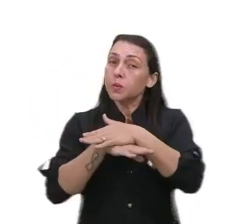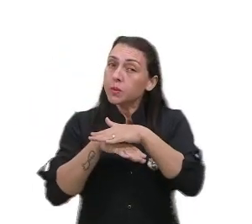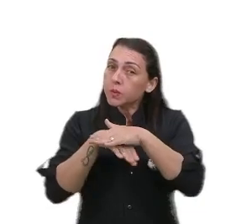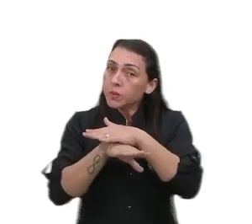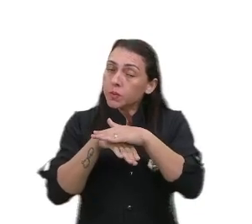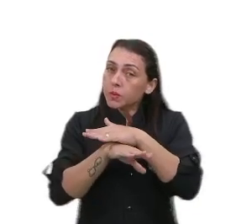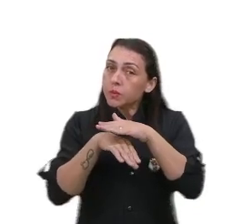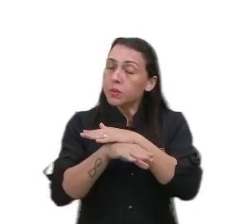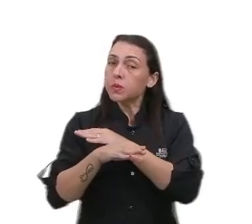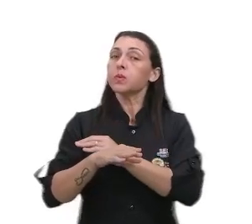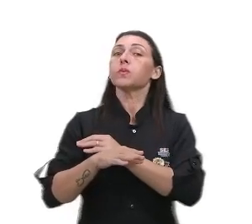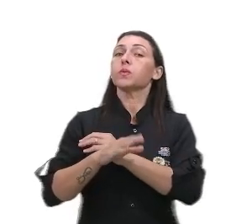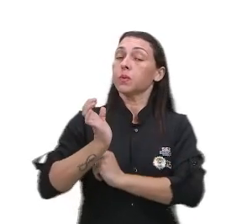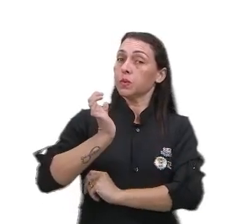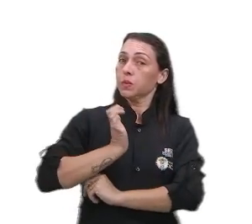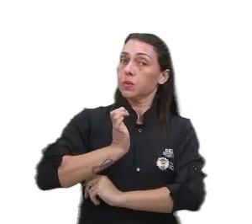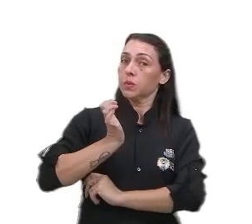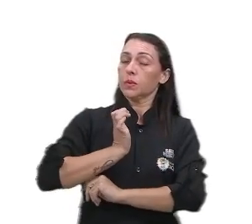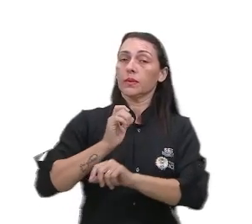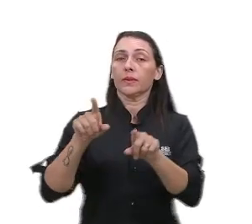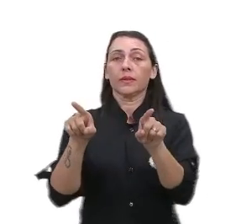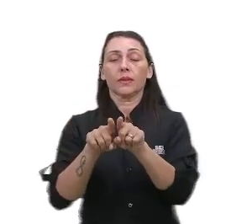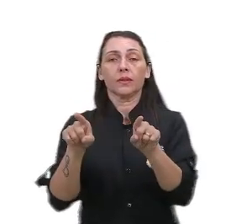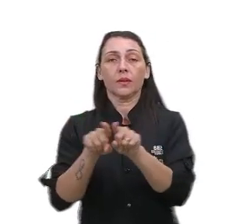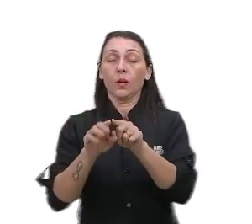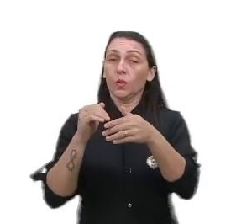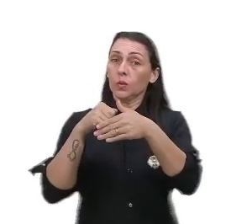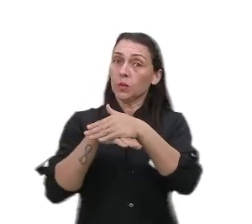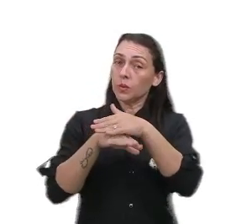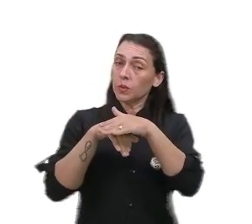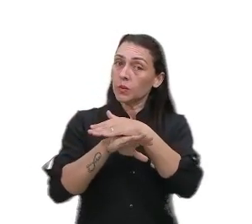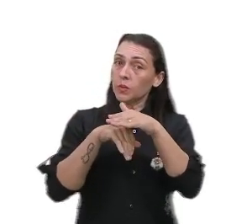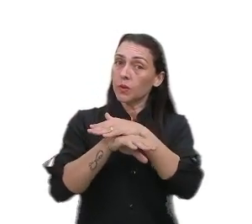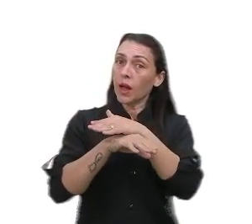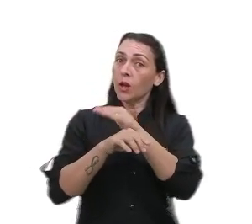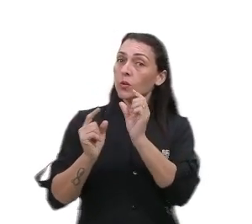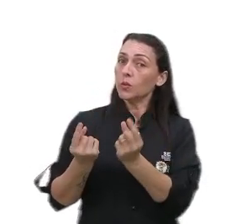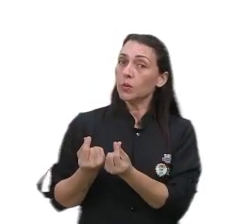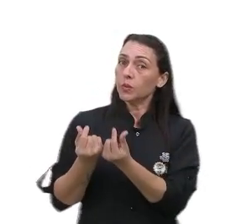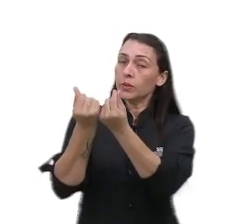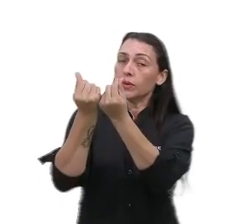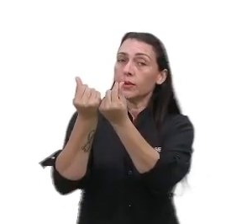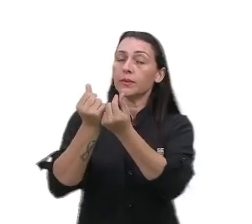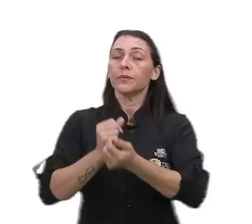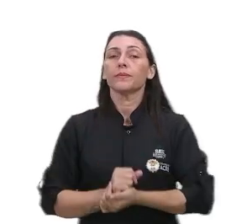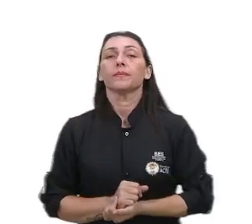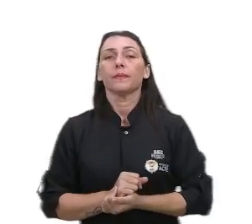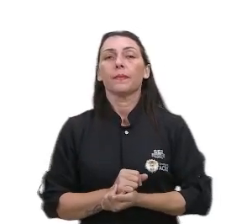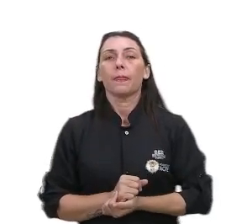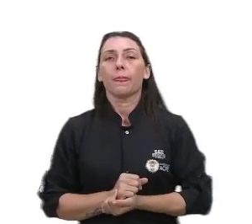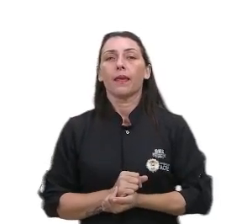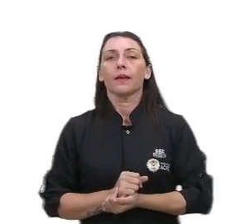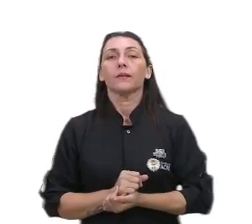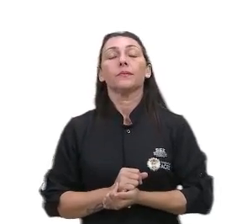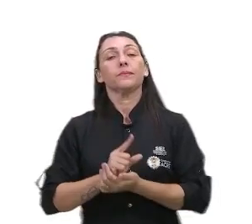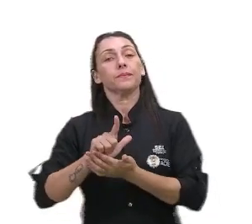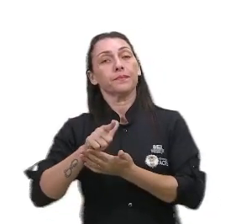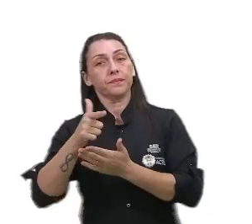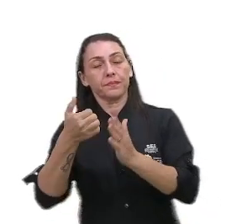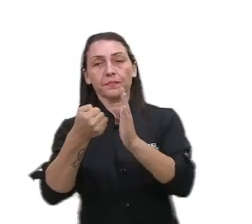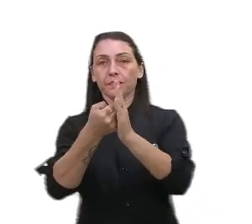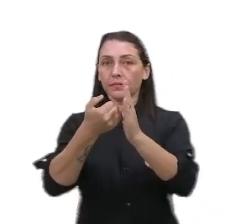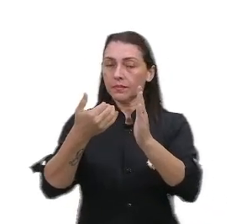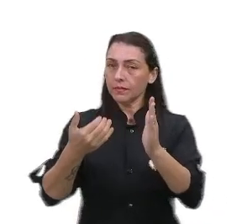acumulação de riqueza ou também a acumulação de capital. Bem, outra característica